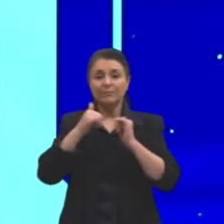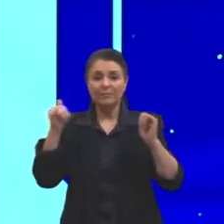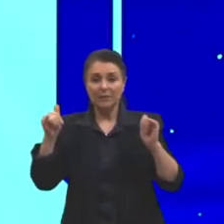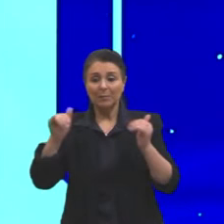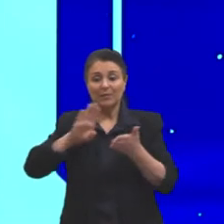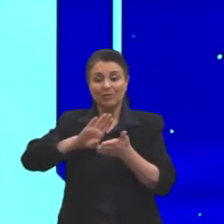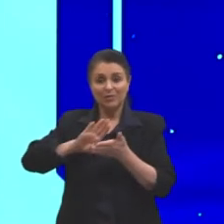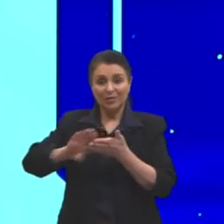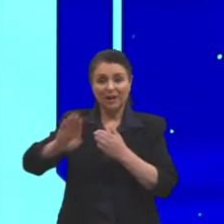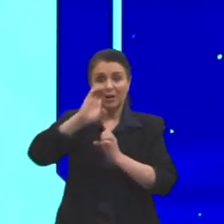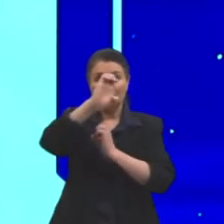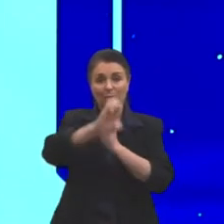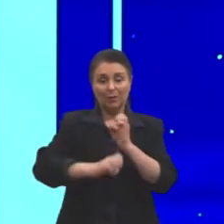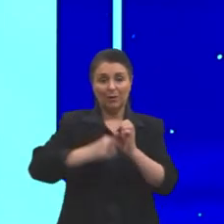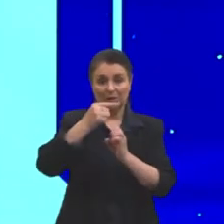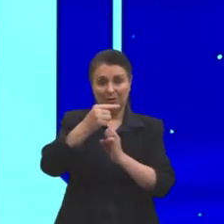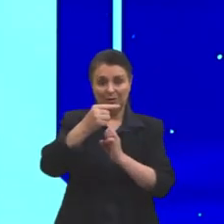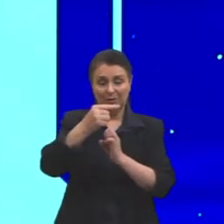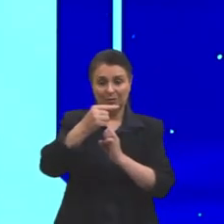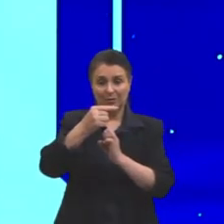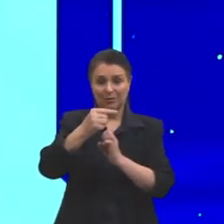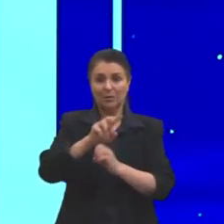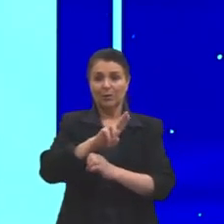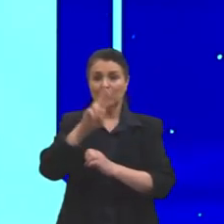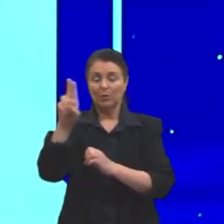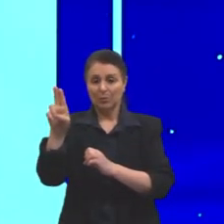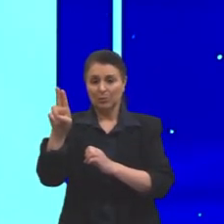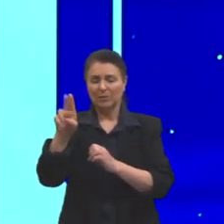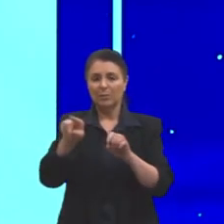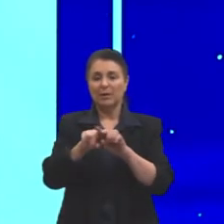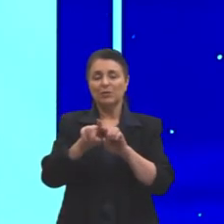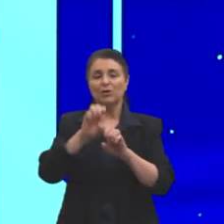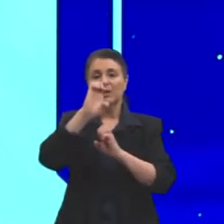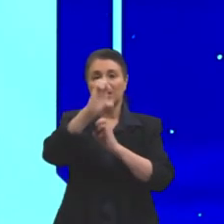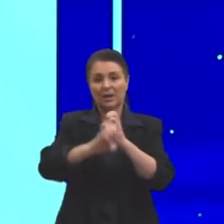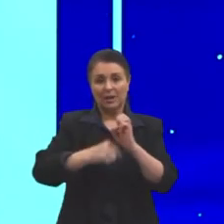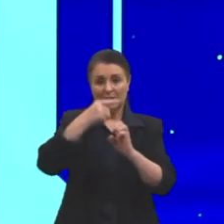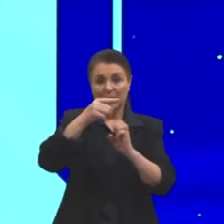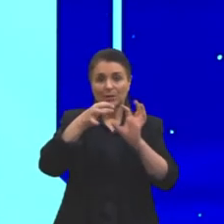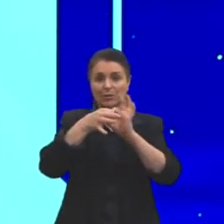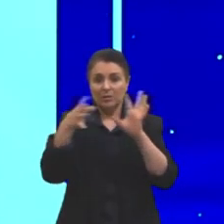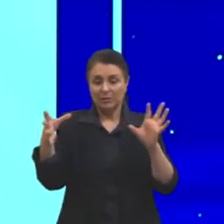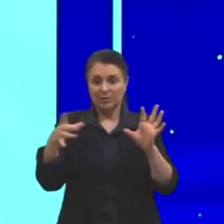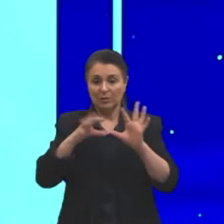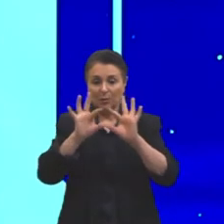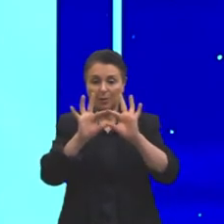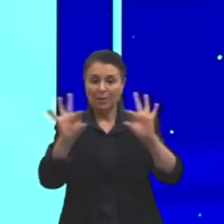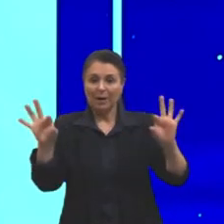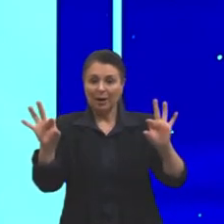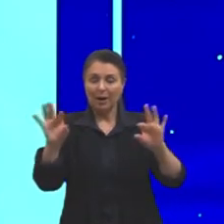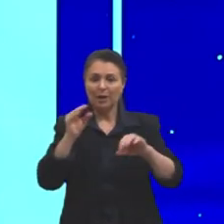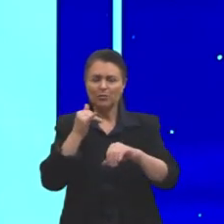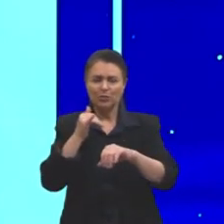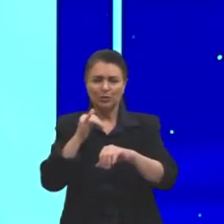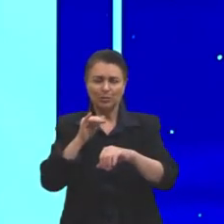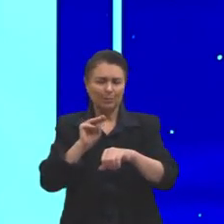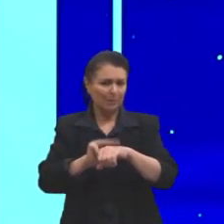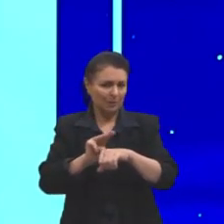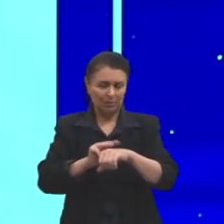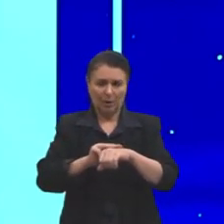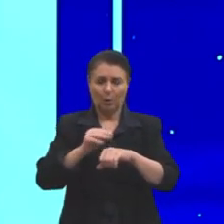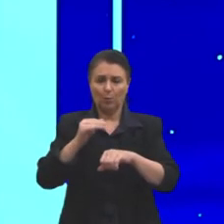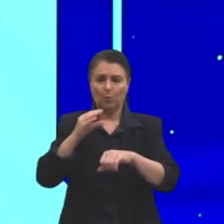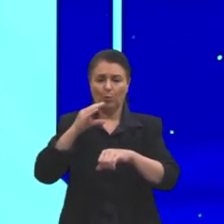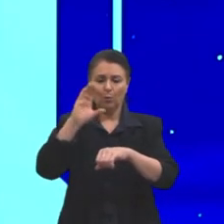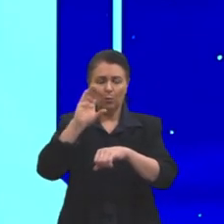elétron daqui e a gente chama né de elétrons livres porque se eu tenho uma barra metálica uma barra de cobre por exemplo né